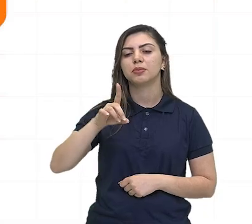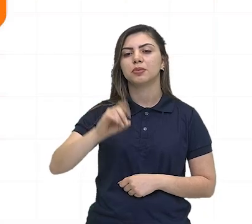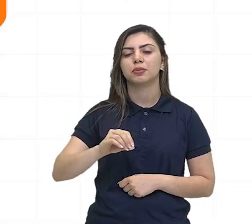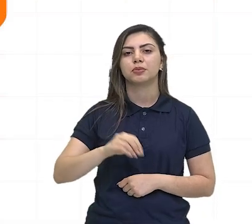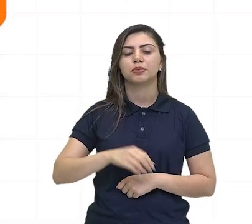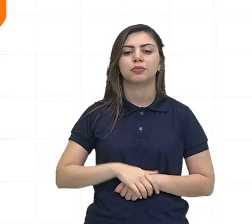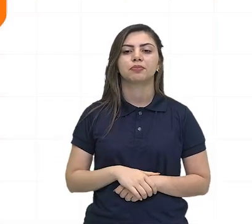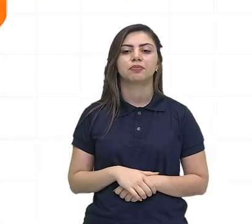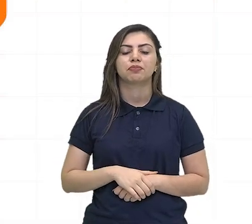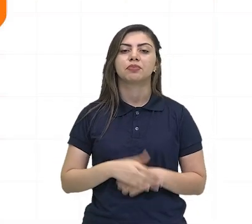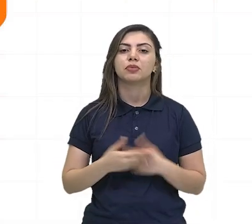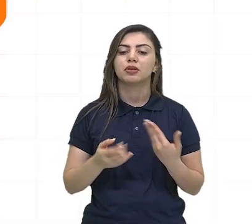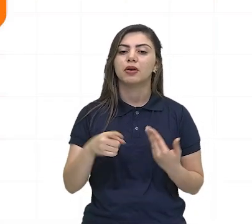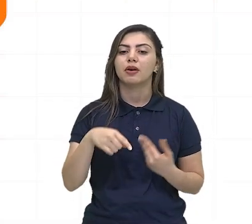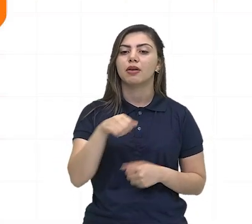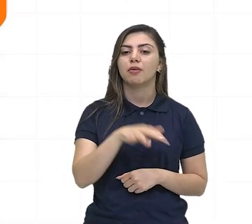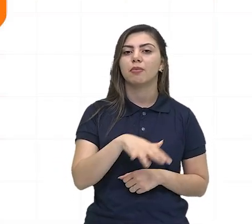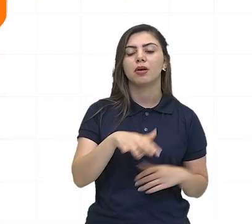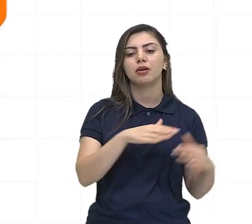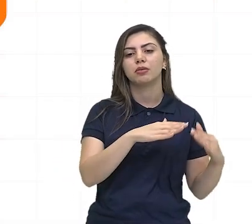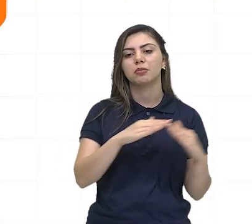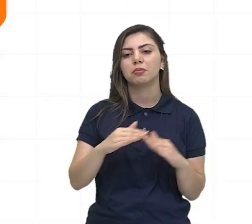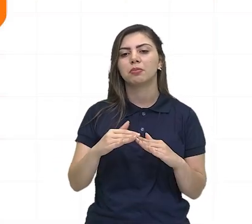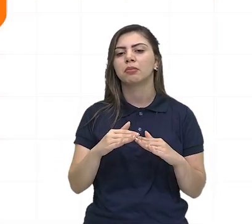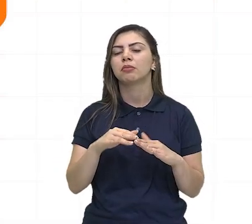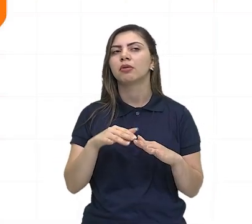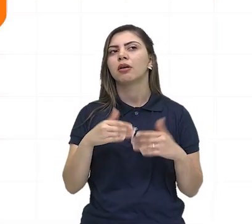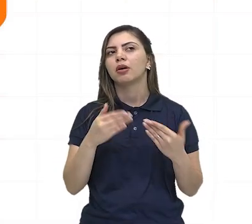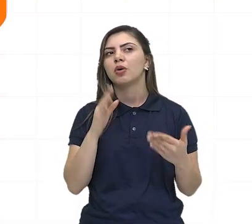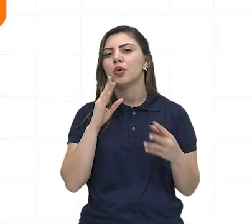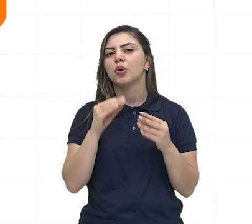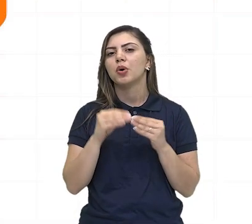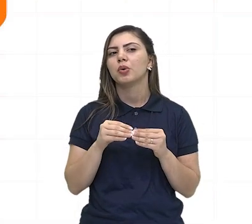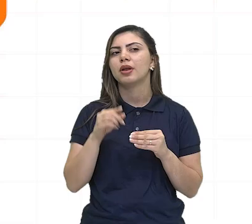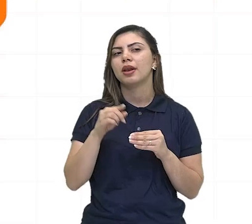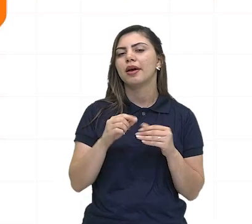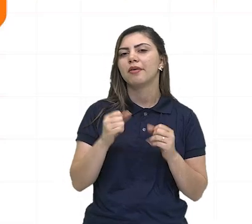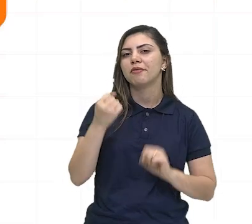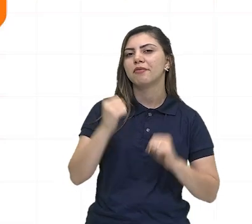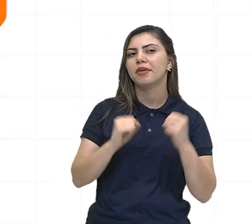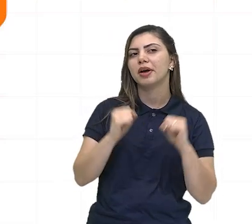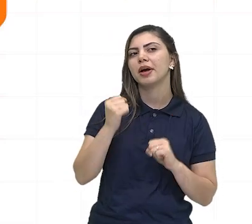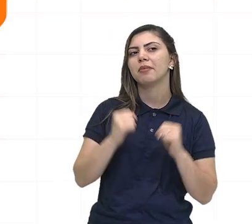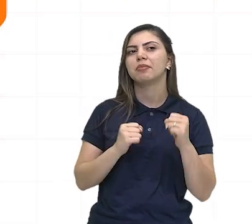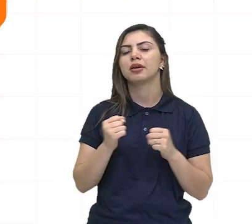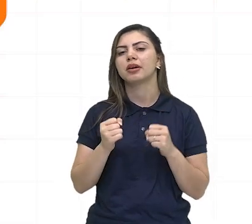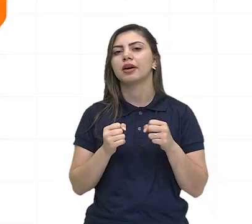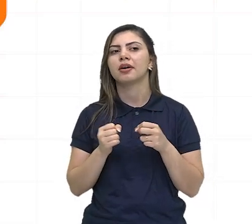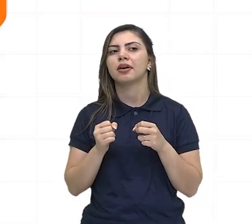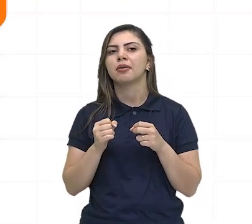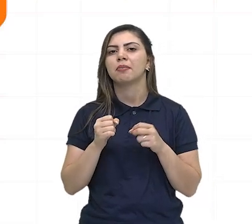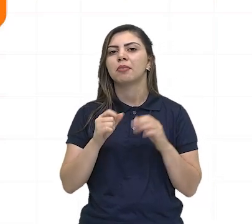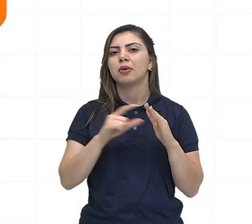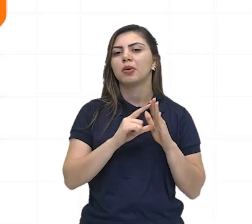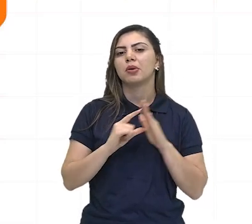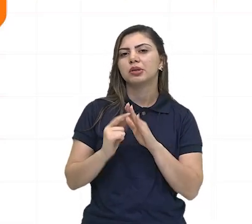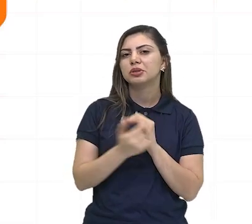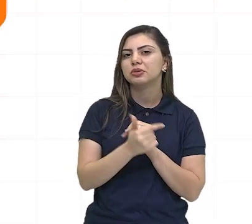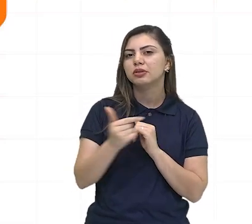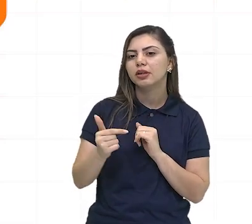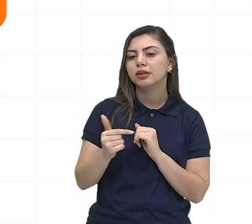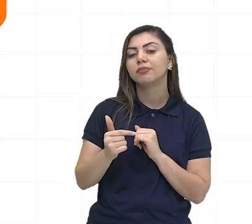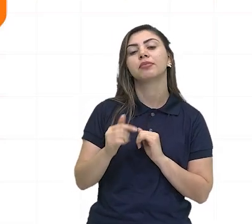Isso não quer dizer que não haja comércios, não haja fábricas dentro desse bairro, mas há um predomínio